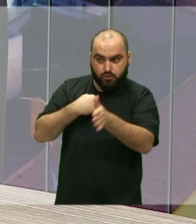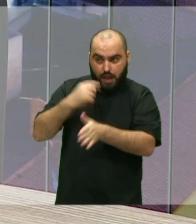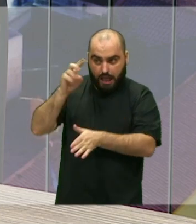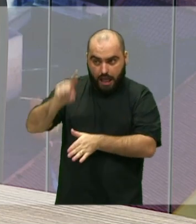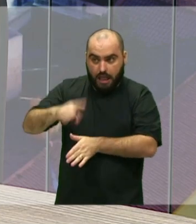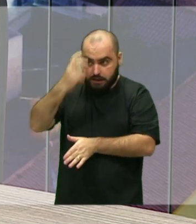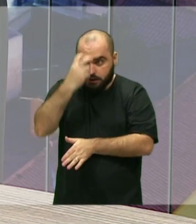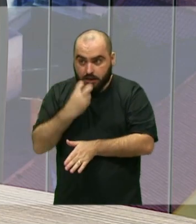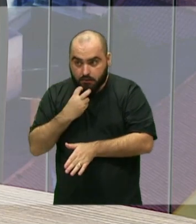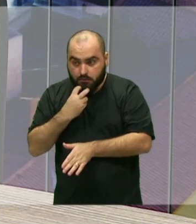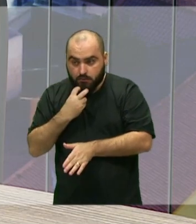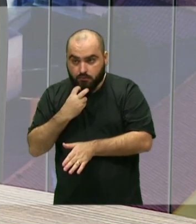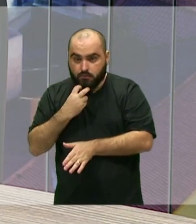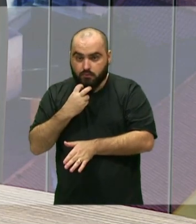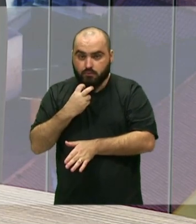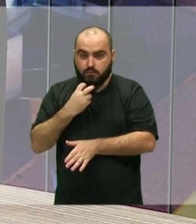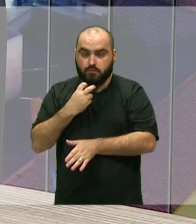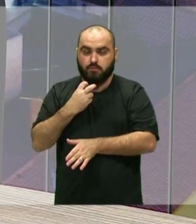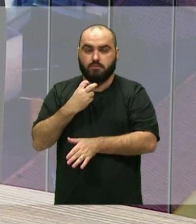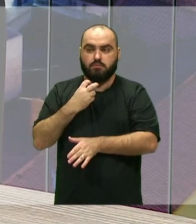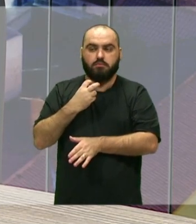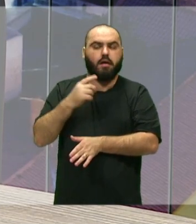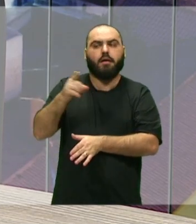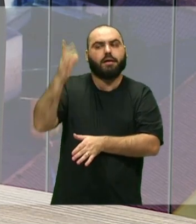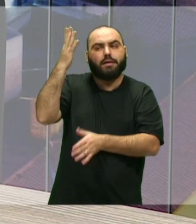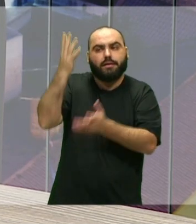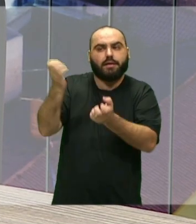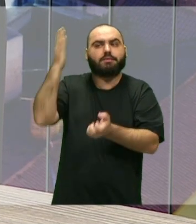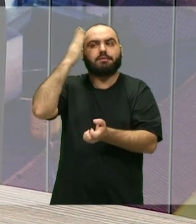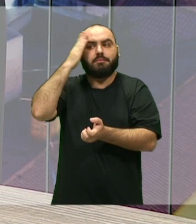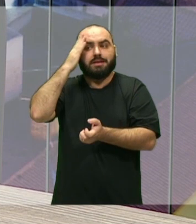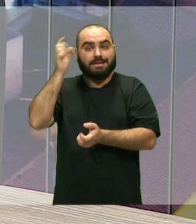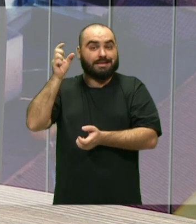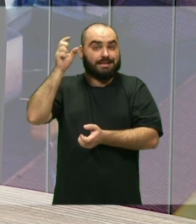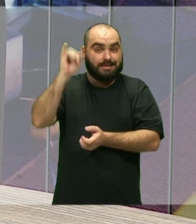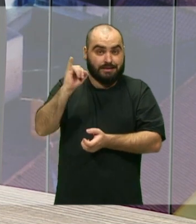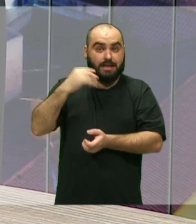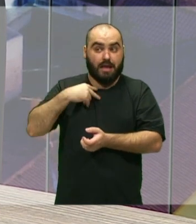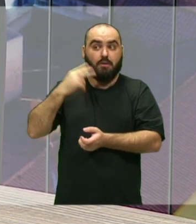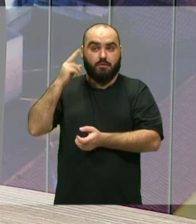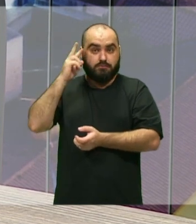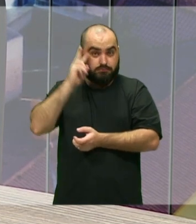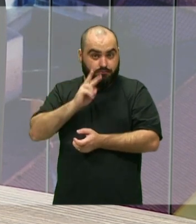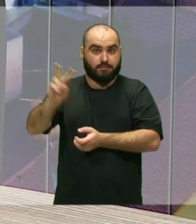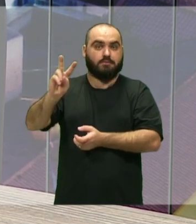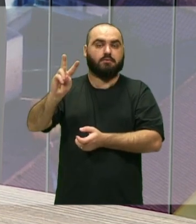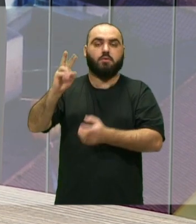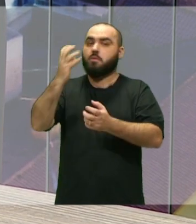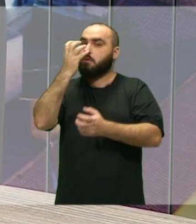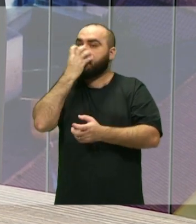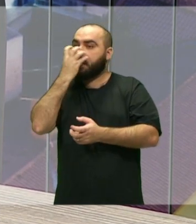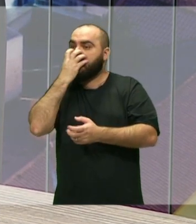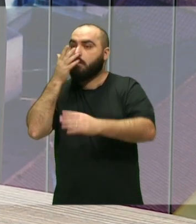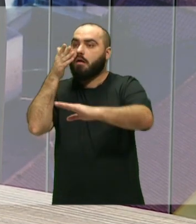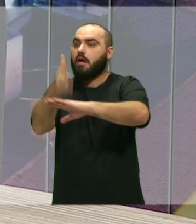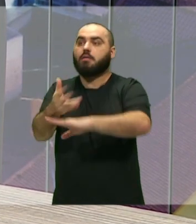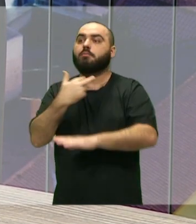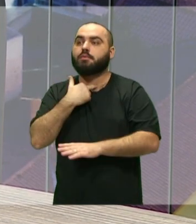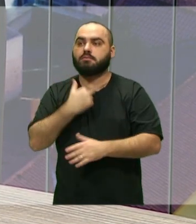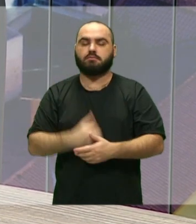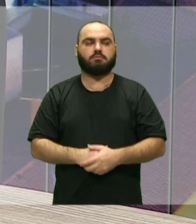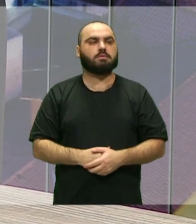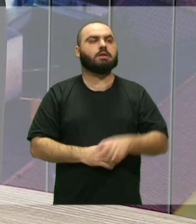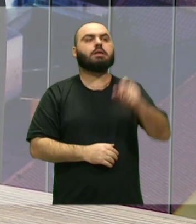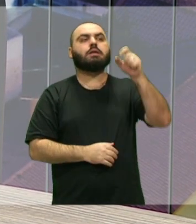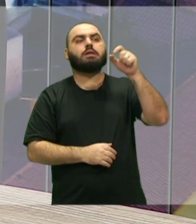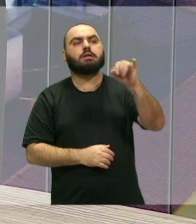né? Aí, o que ela queria saber? Que se eu enxergasse, o cão não poderia entrar. Mas aí foi aonde que perguntou para ela, e se o cão